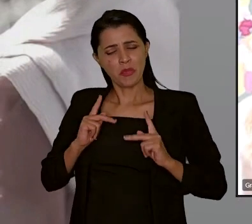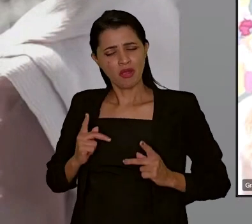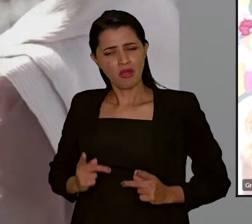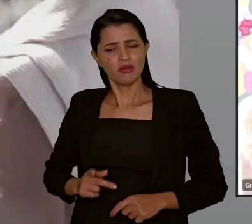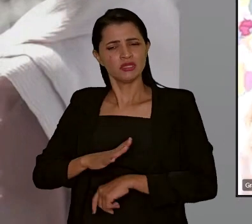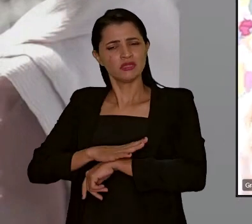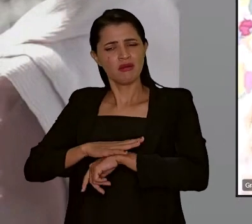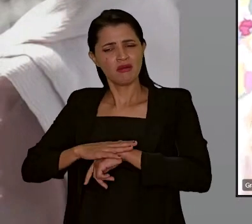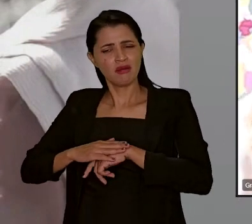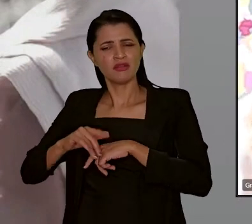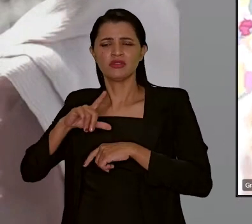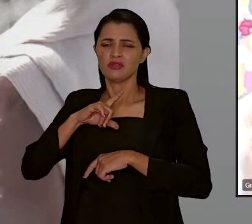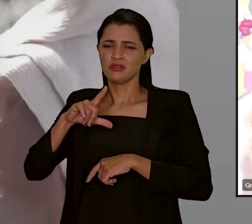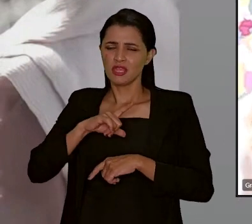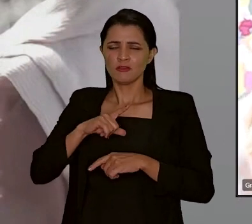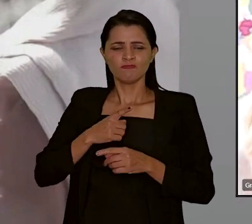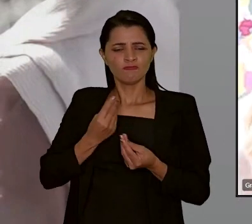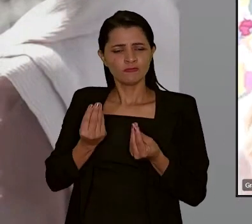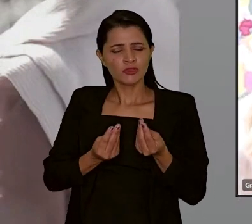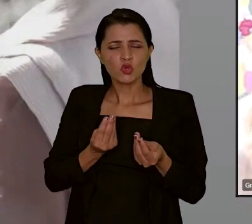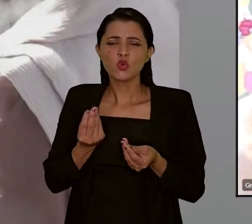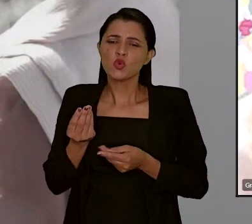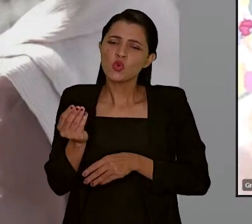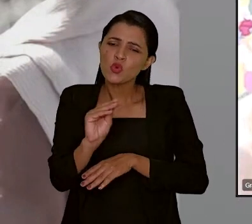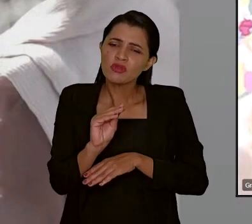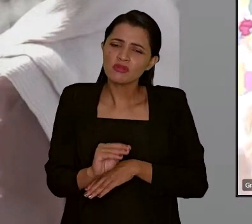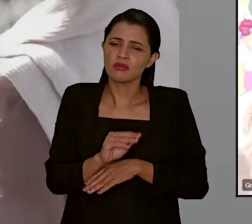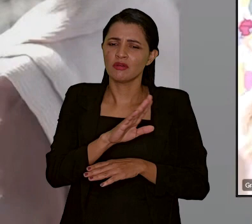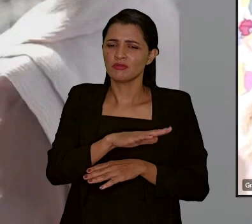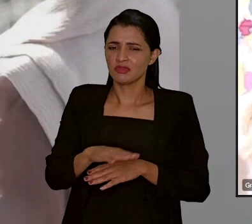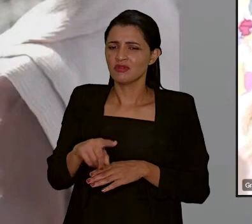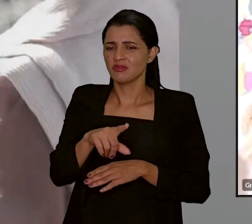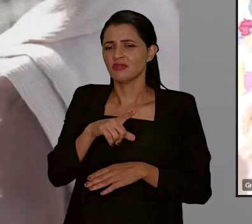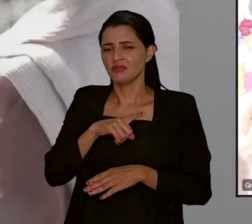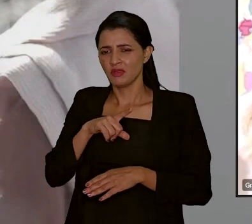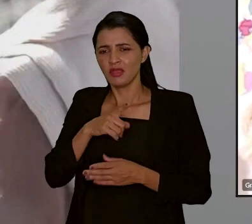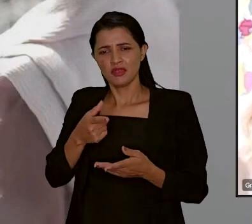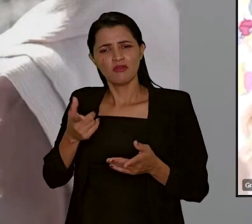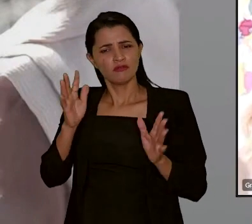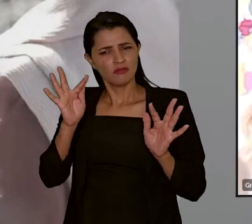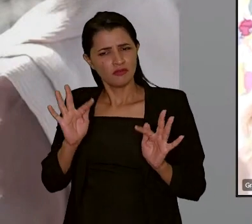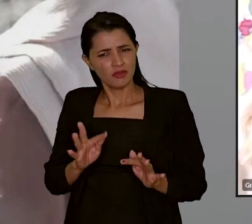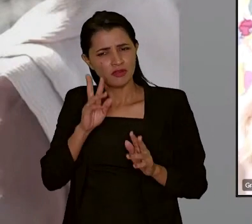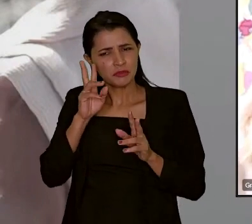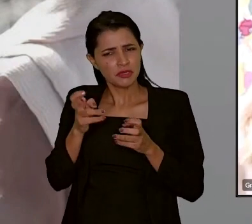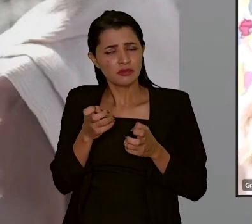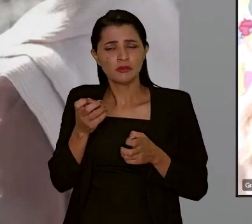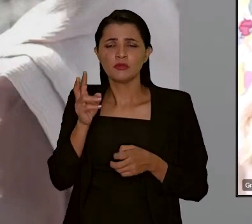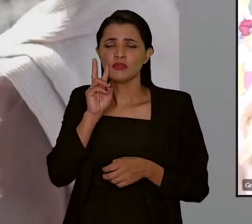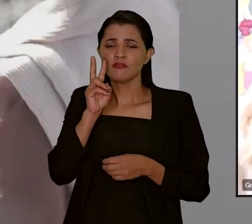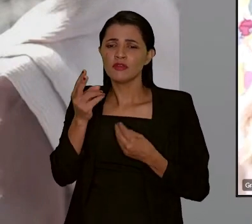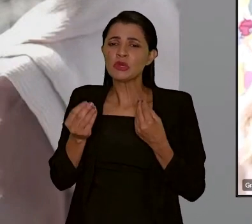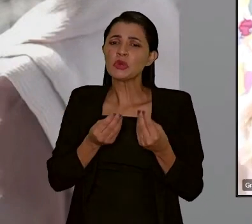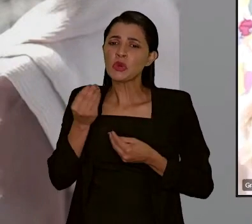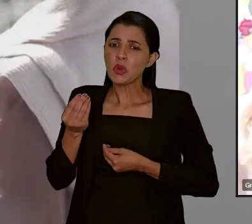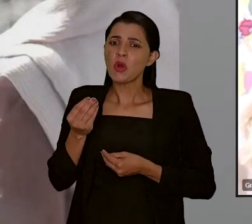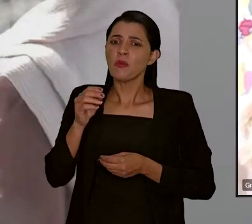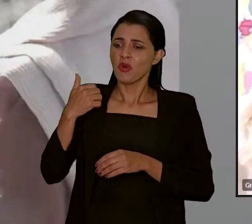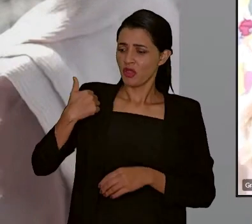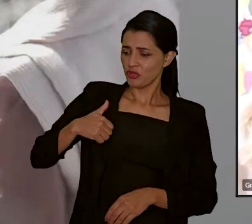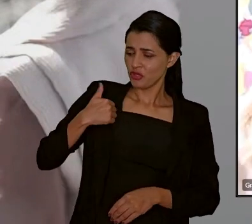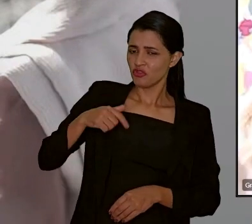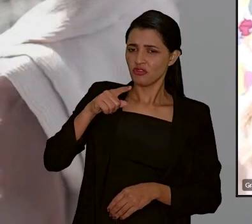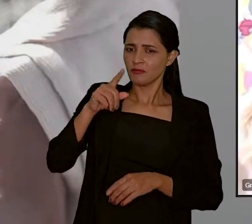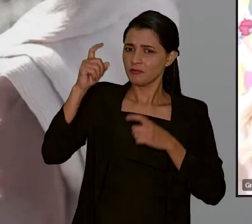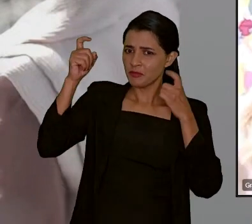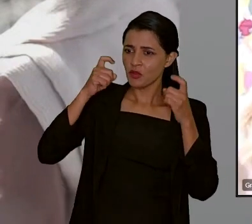mesmo para com as crianças. Então, fico muito feliz em ver como a Argentina está preocupada não apenas com a celeridade,